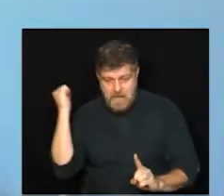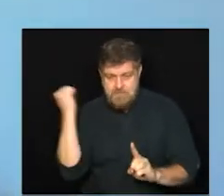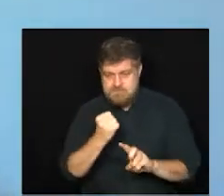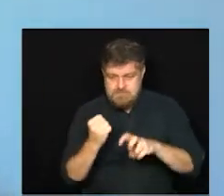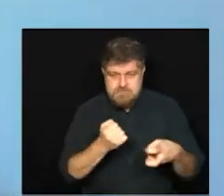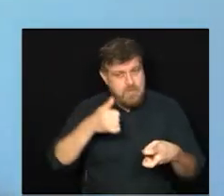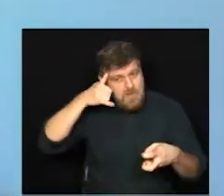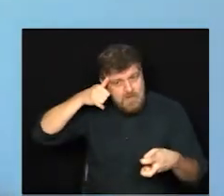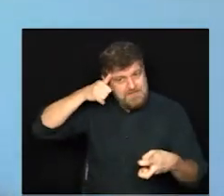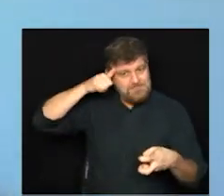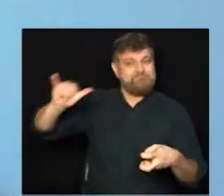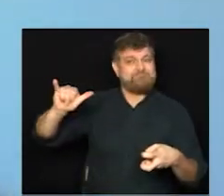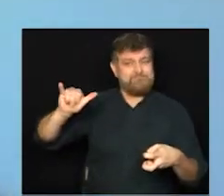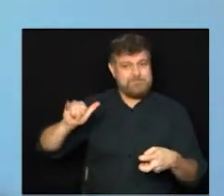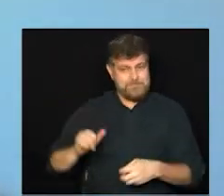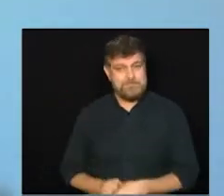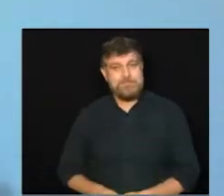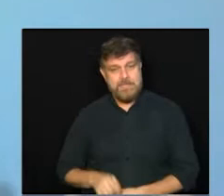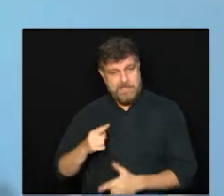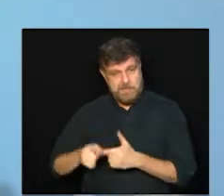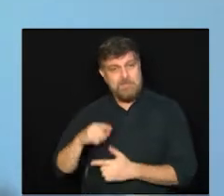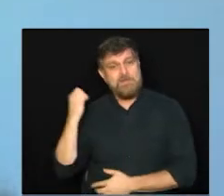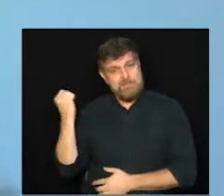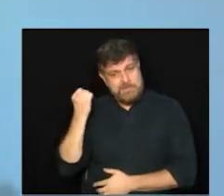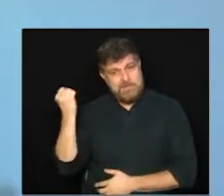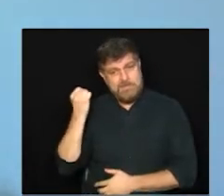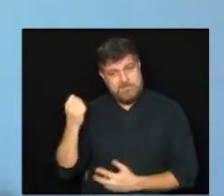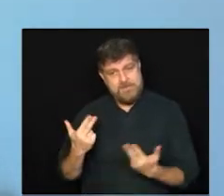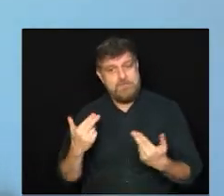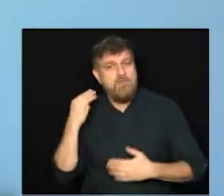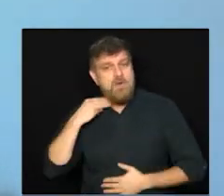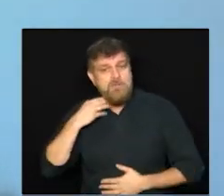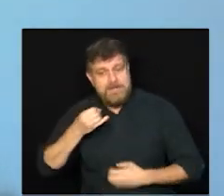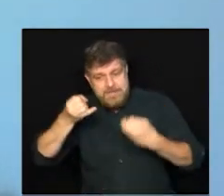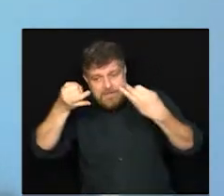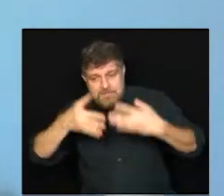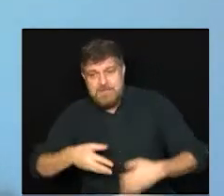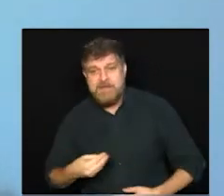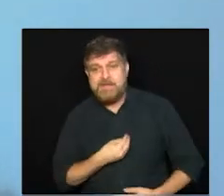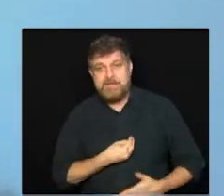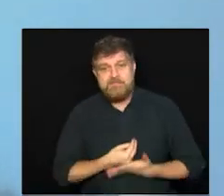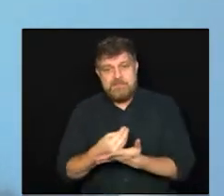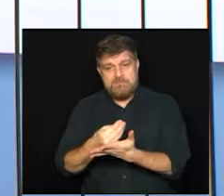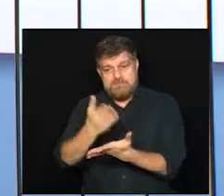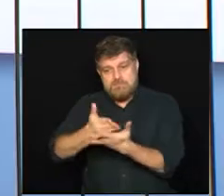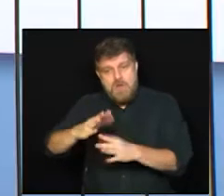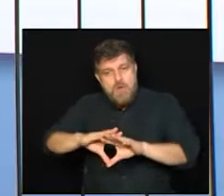são os casos mais graves, como falou a Mariana, que põe fim à vida de mulheres.